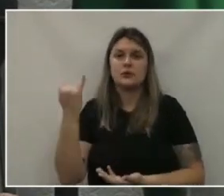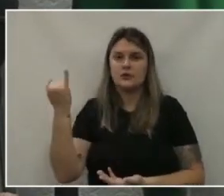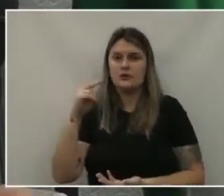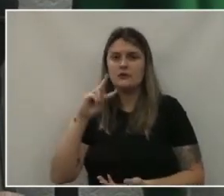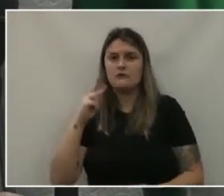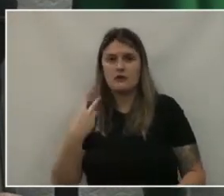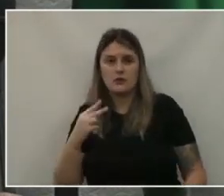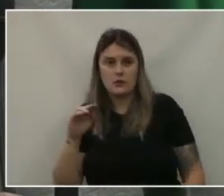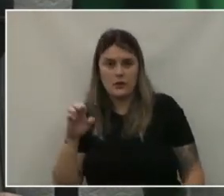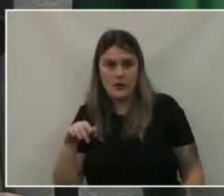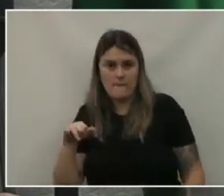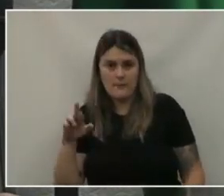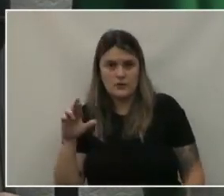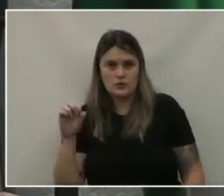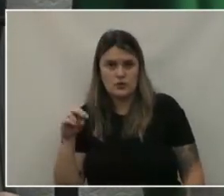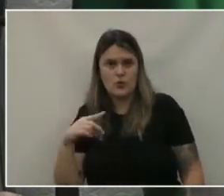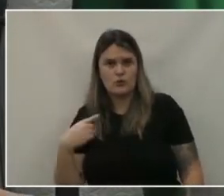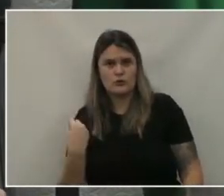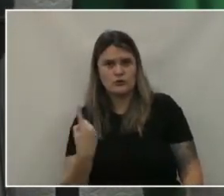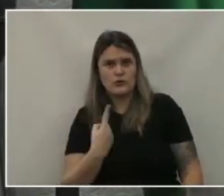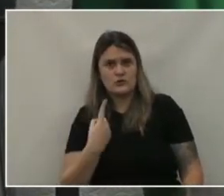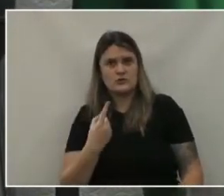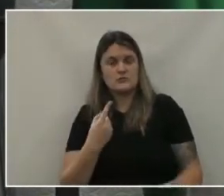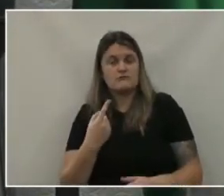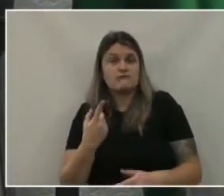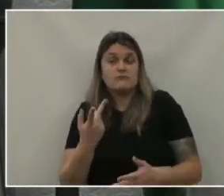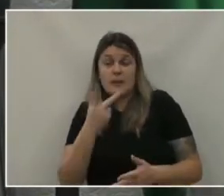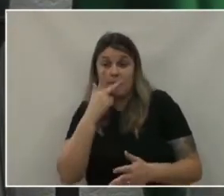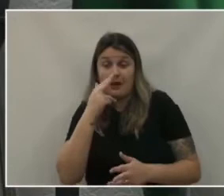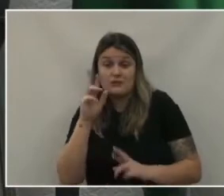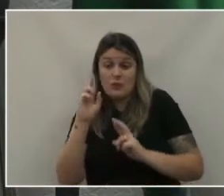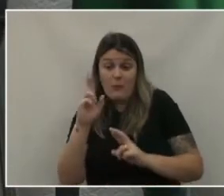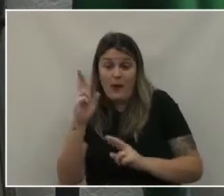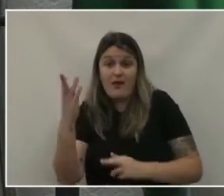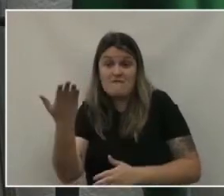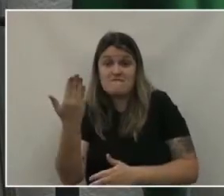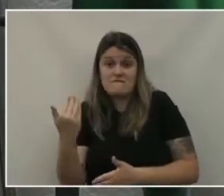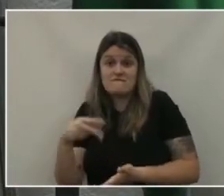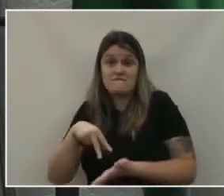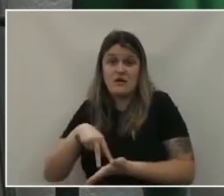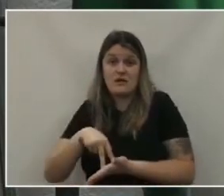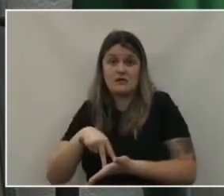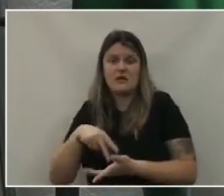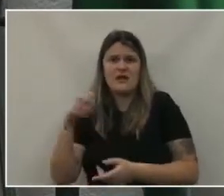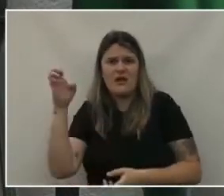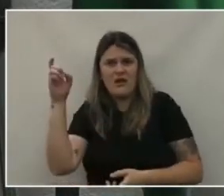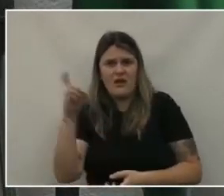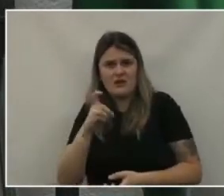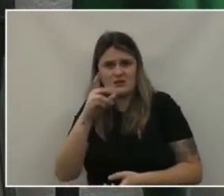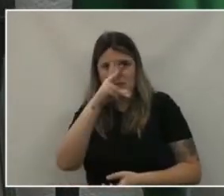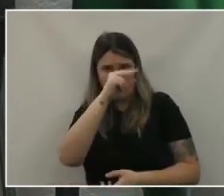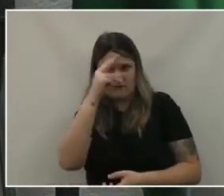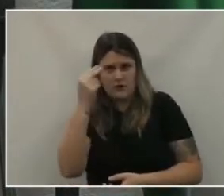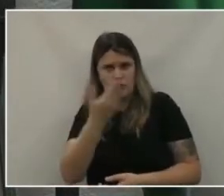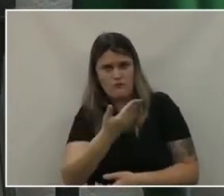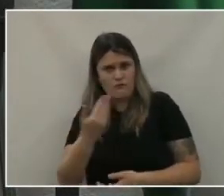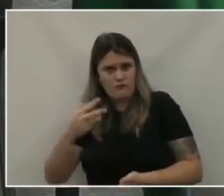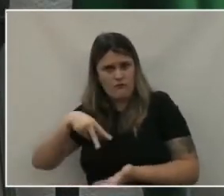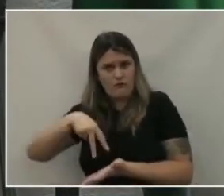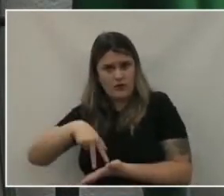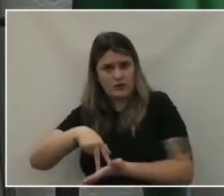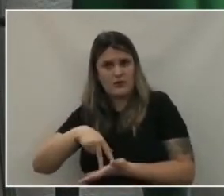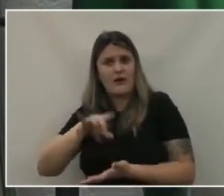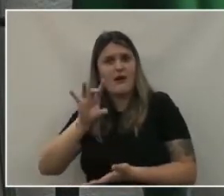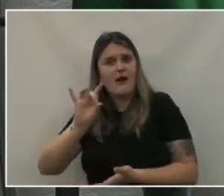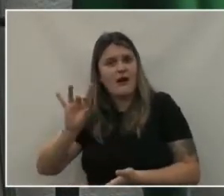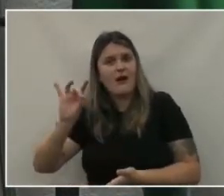vereador Emerson, que nós possamos, mas eu espero que eles venham, eu espero que os ex-prefeitos venham, para poder